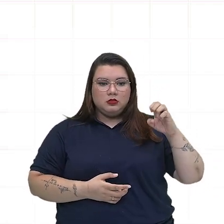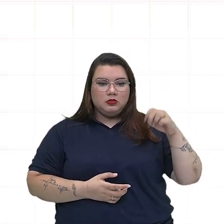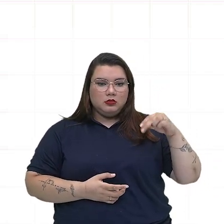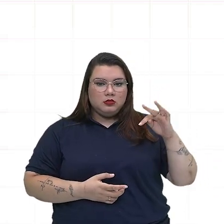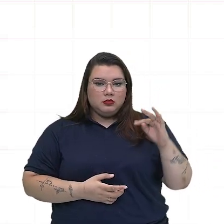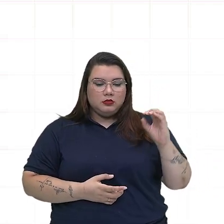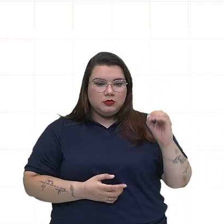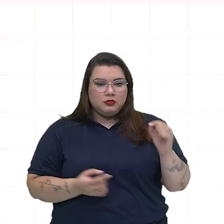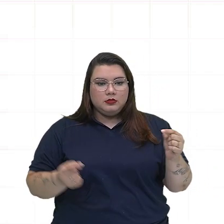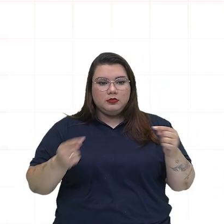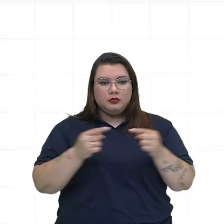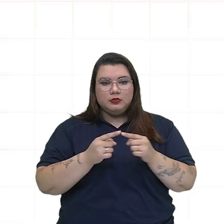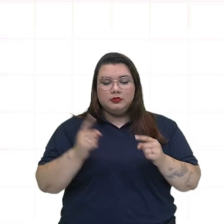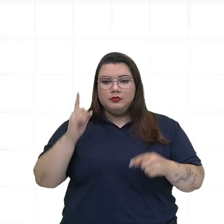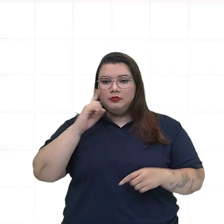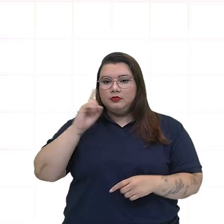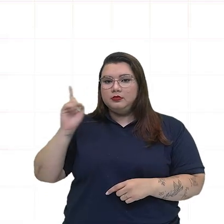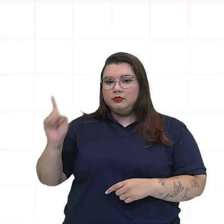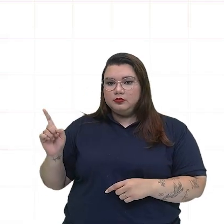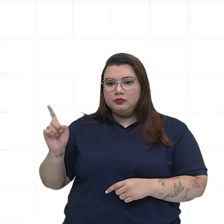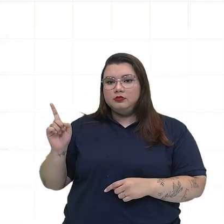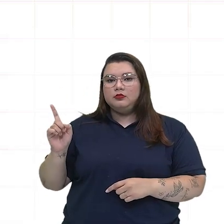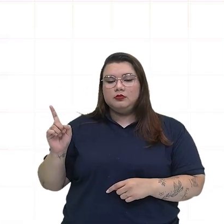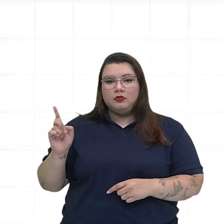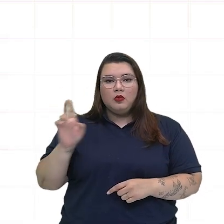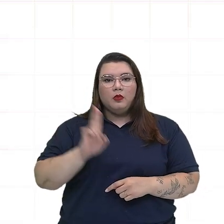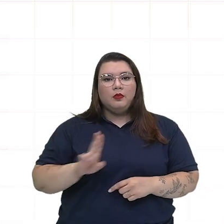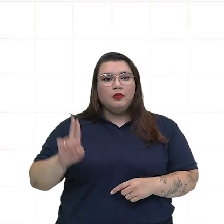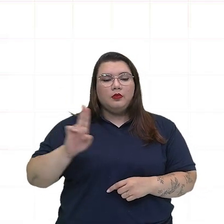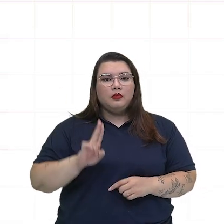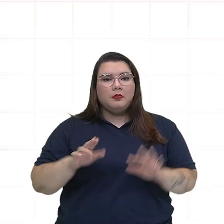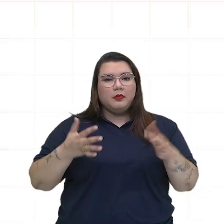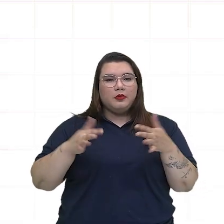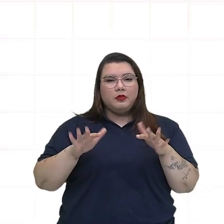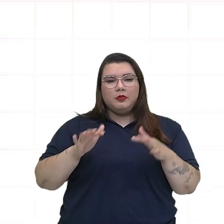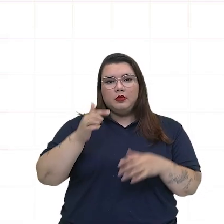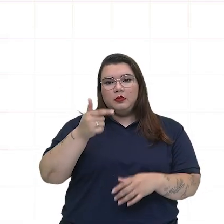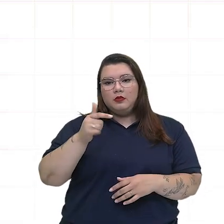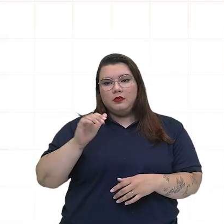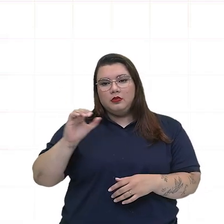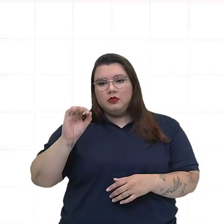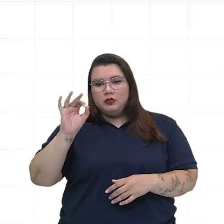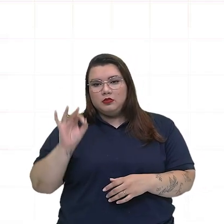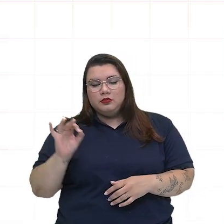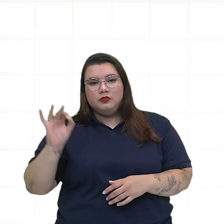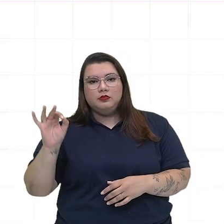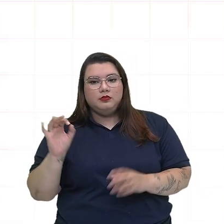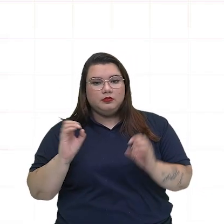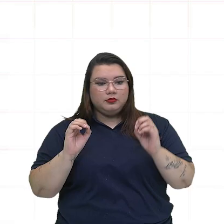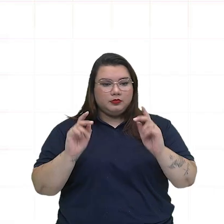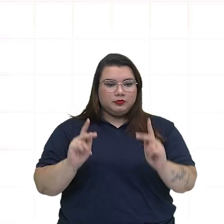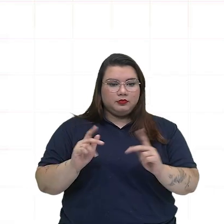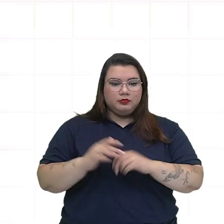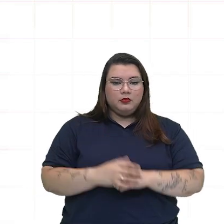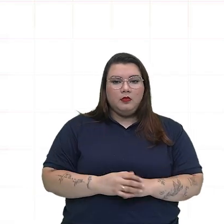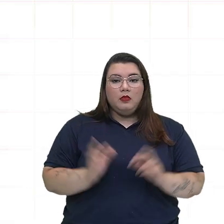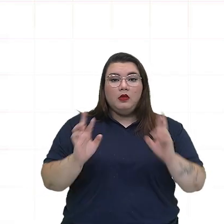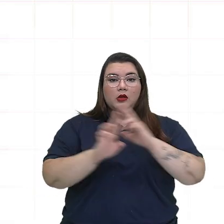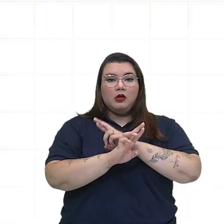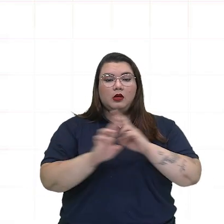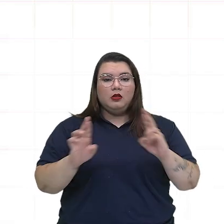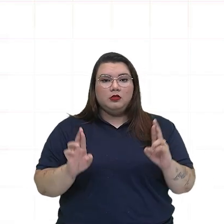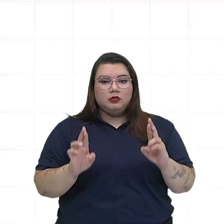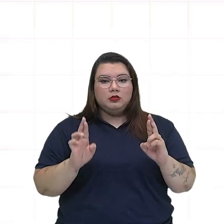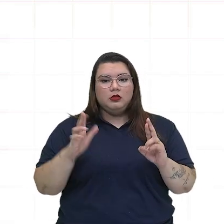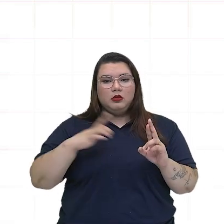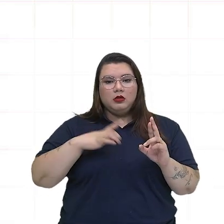E aí, a indústria e a geração de energia acaba utilizando aí em torno de 20%. Em relação